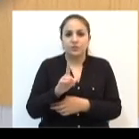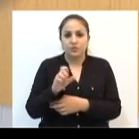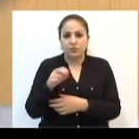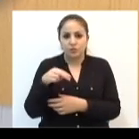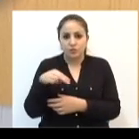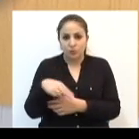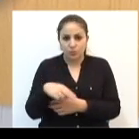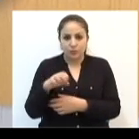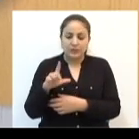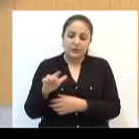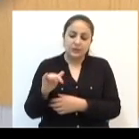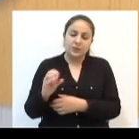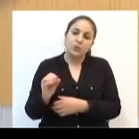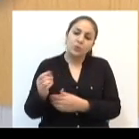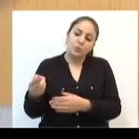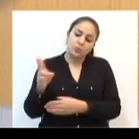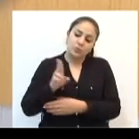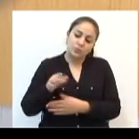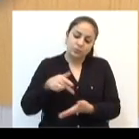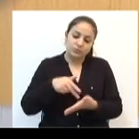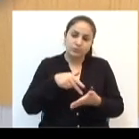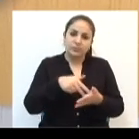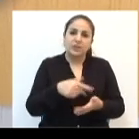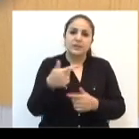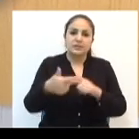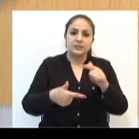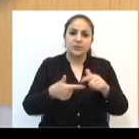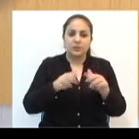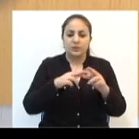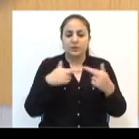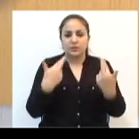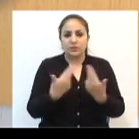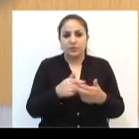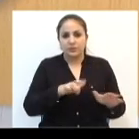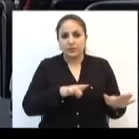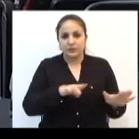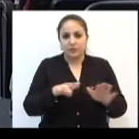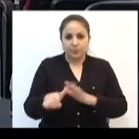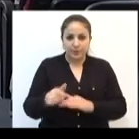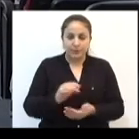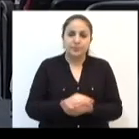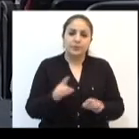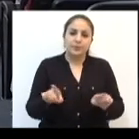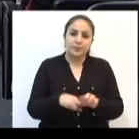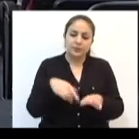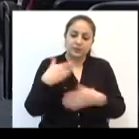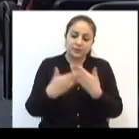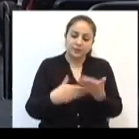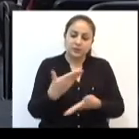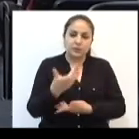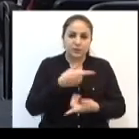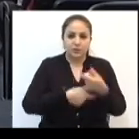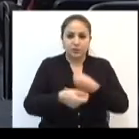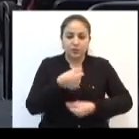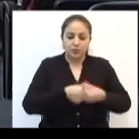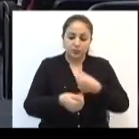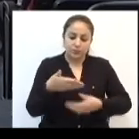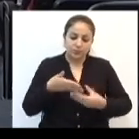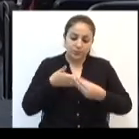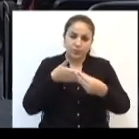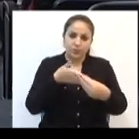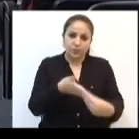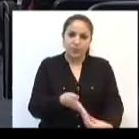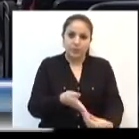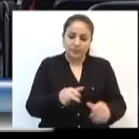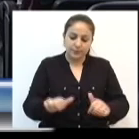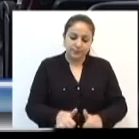parlamentar ocupou o espaço de honra da segunda reunião plenária da semana. O desenvolvimento econômico, acompanhado